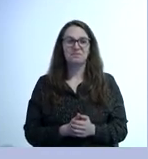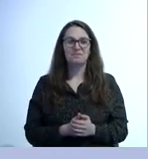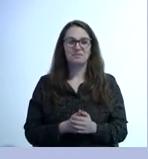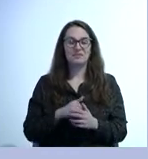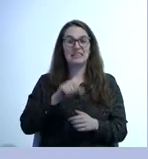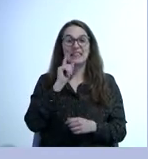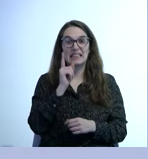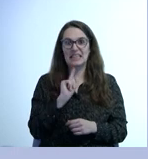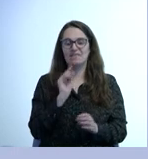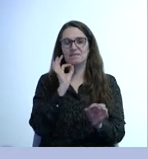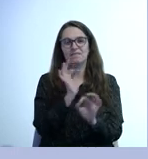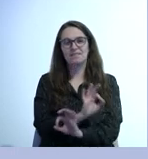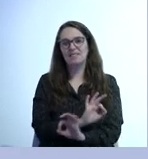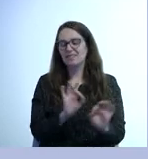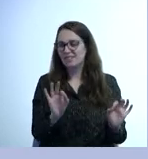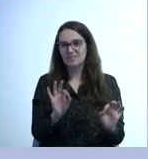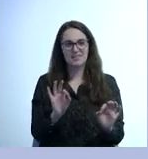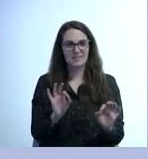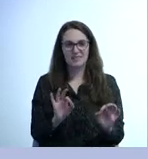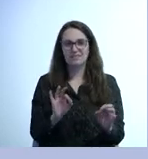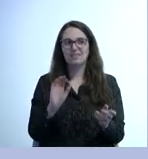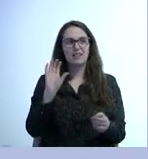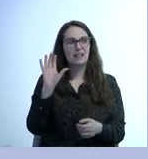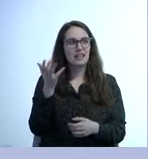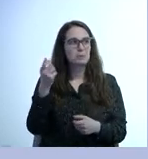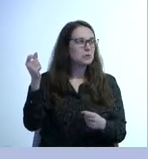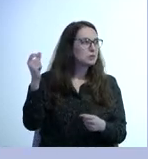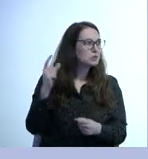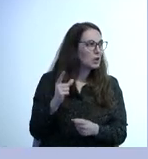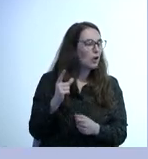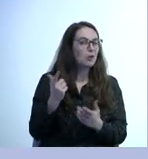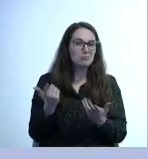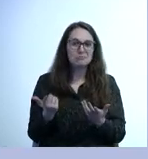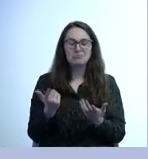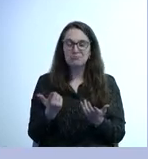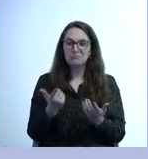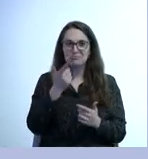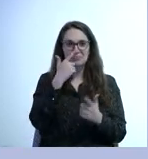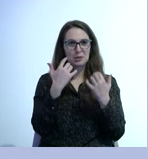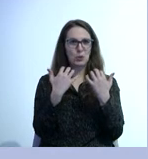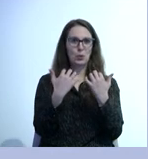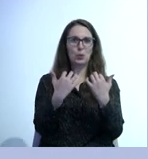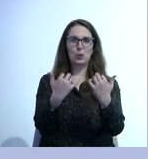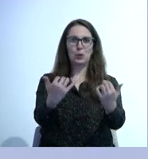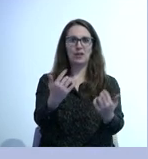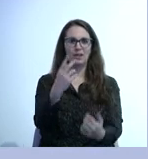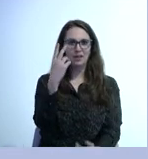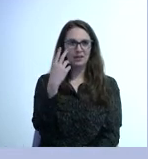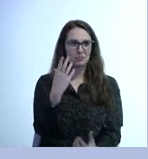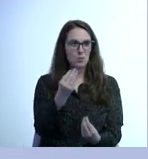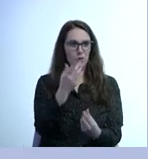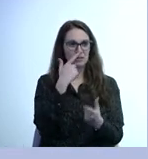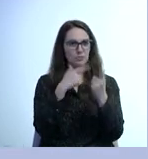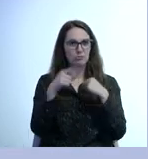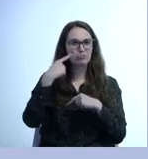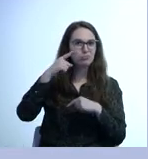neste dia fantástico, com um clima com sol, e com tanta gente a assistir a